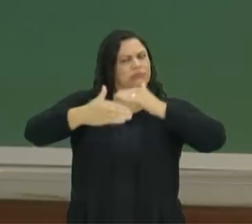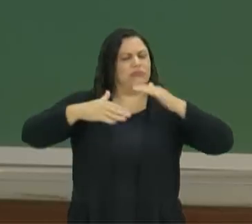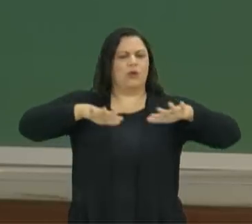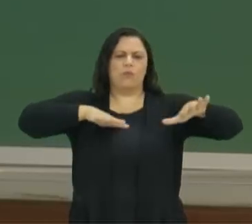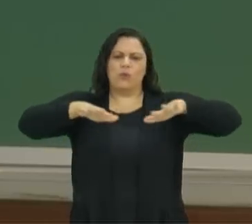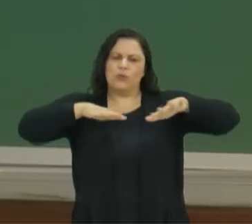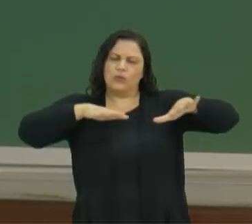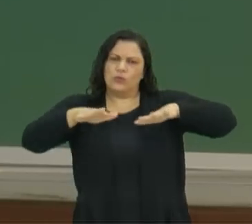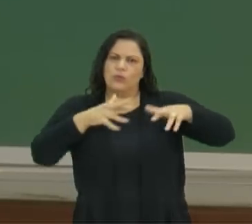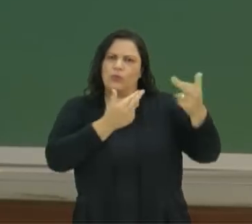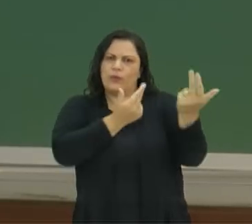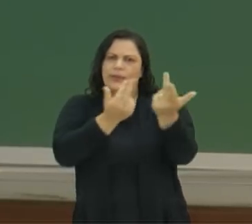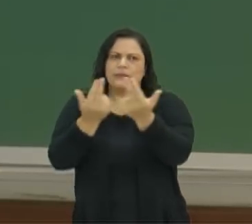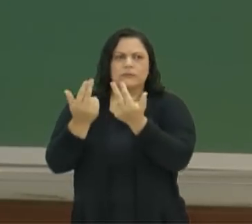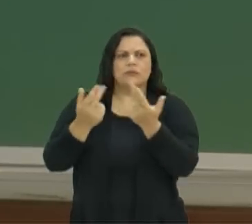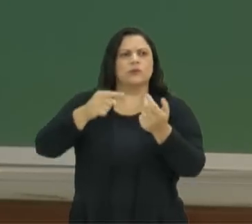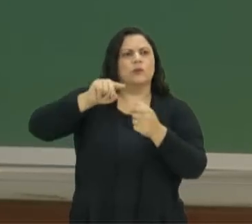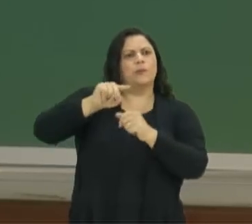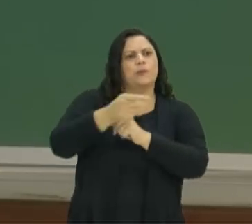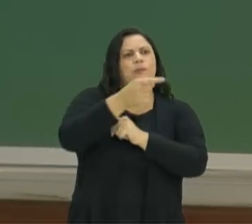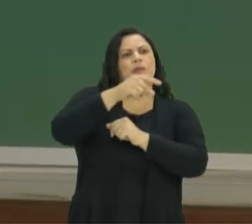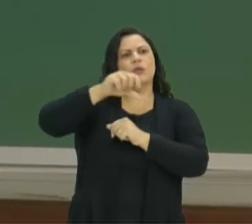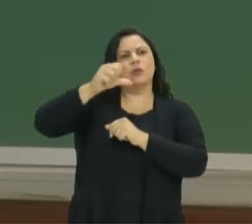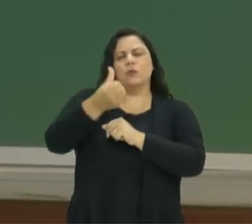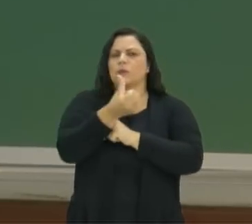executados atualmente no ano de